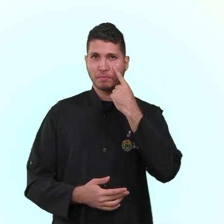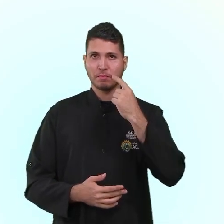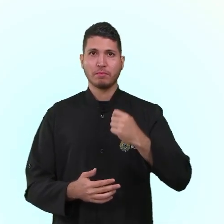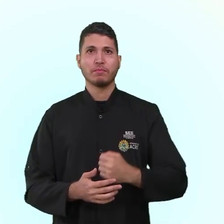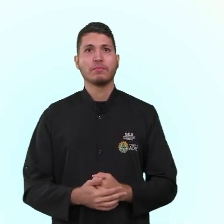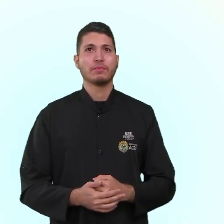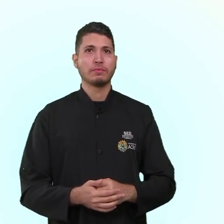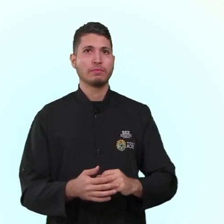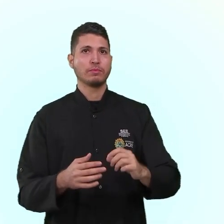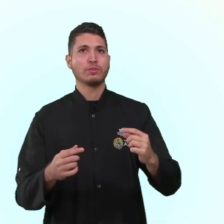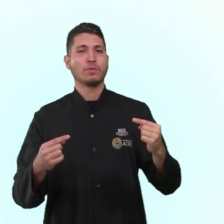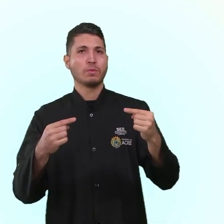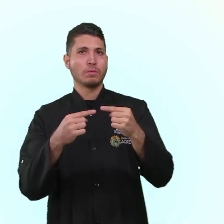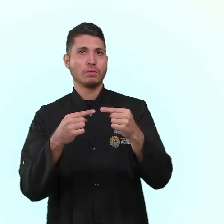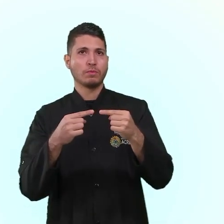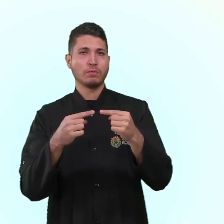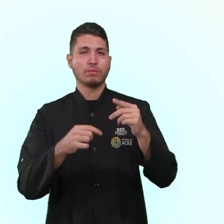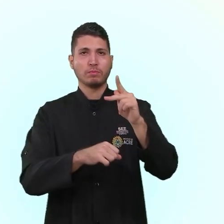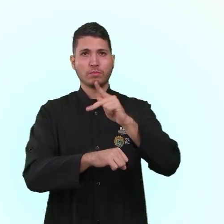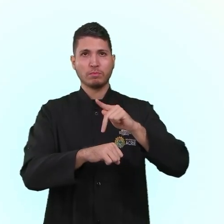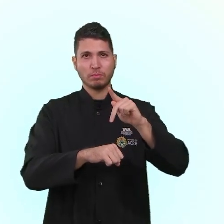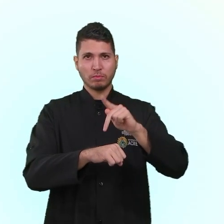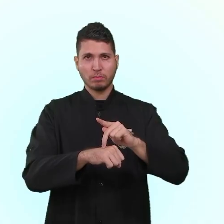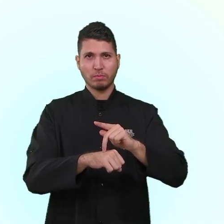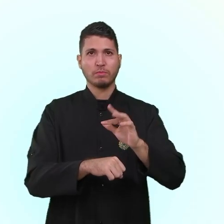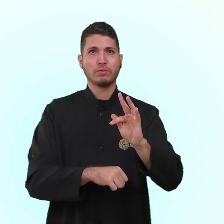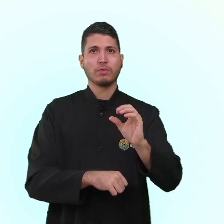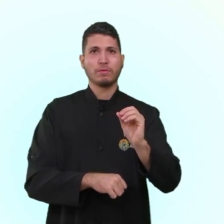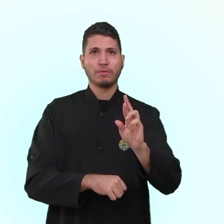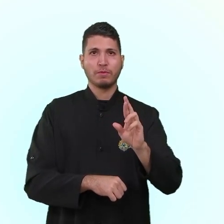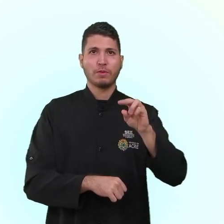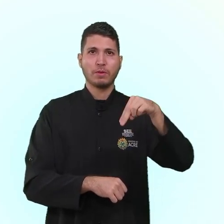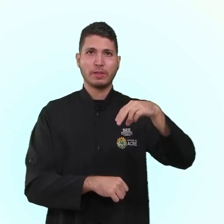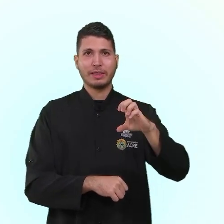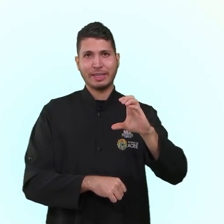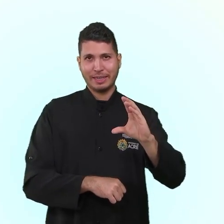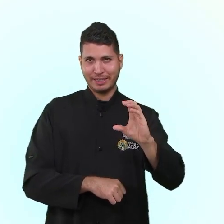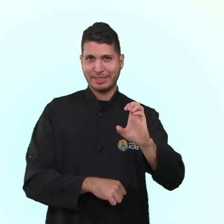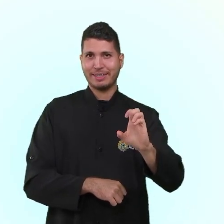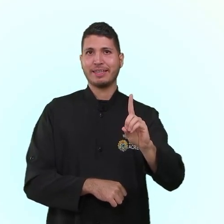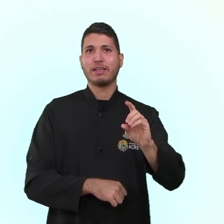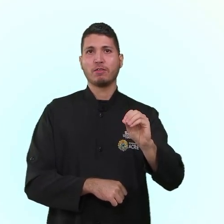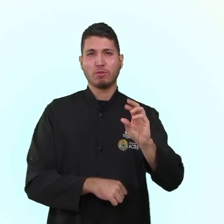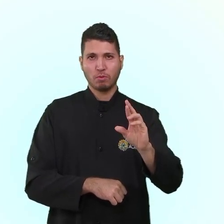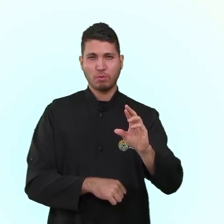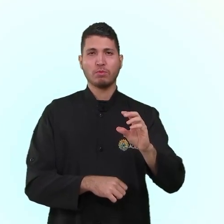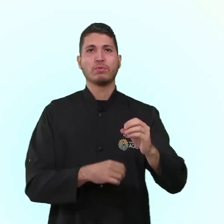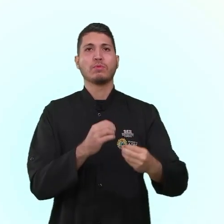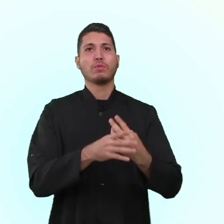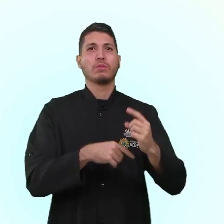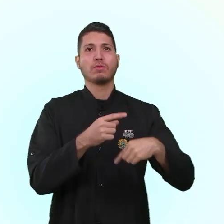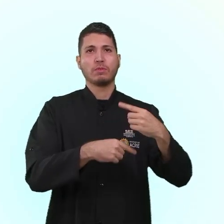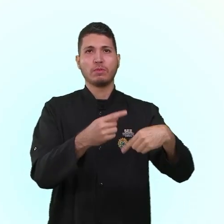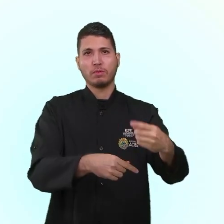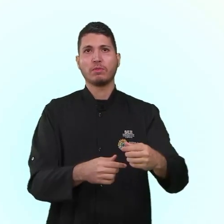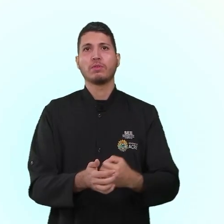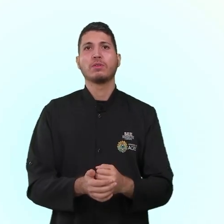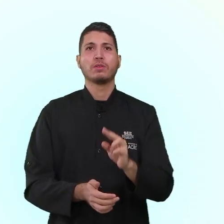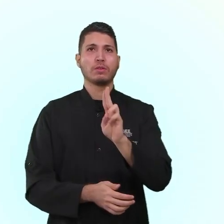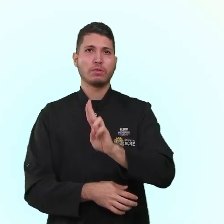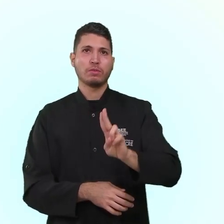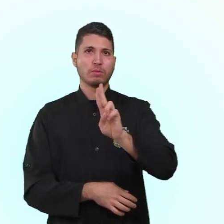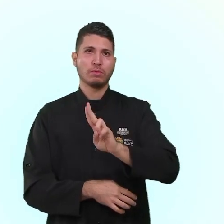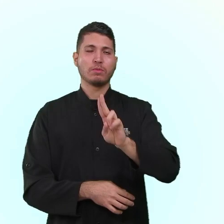pode se encaixar tanto como um país fornecedor de matéria-prima, como um país também consumidor